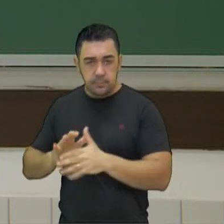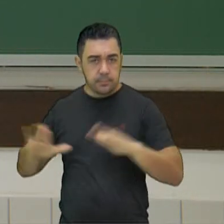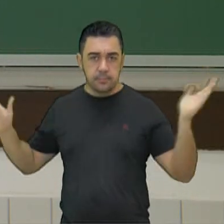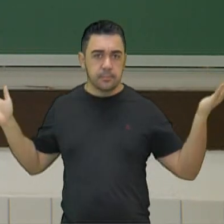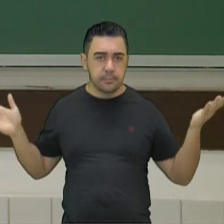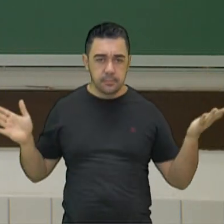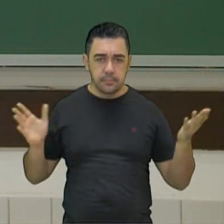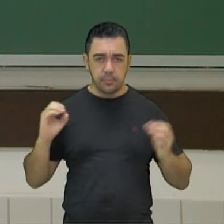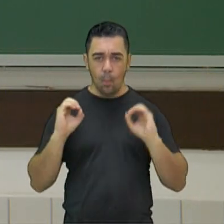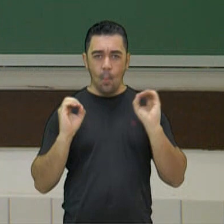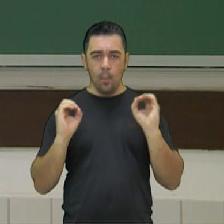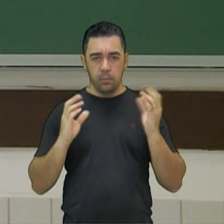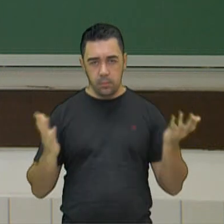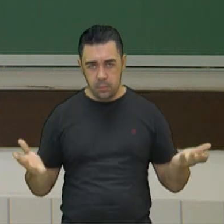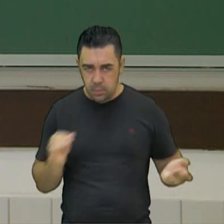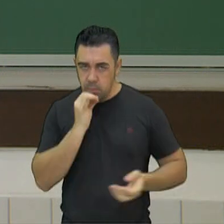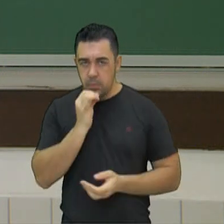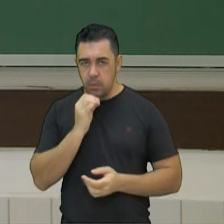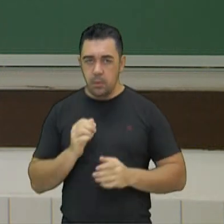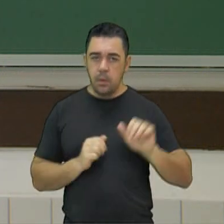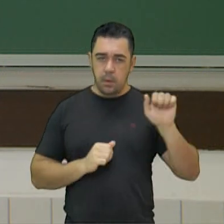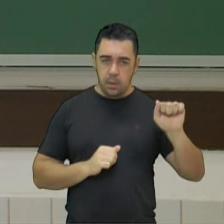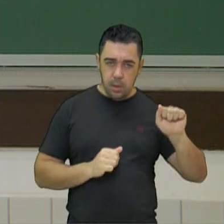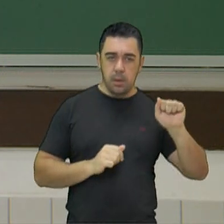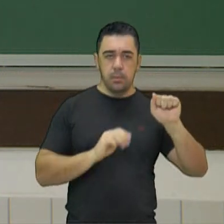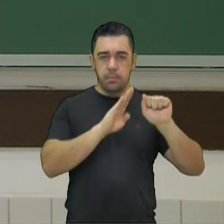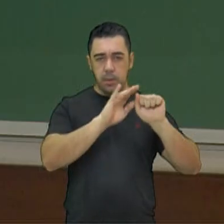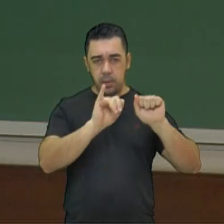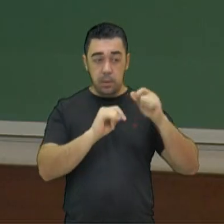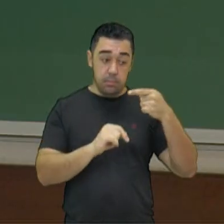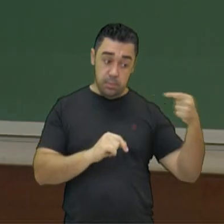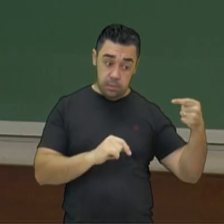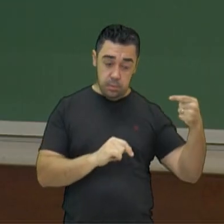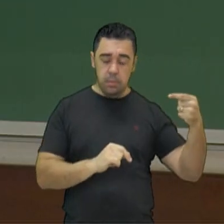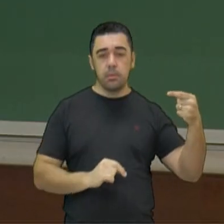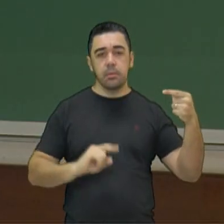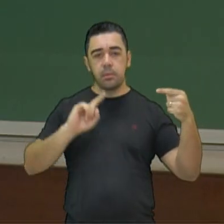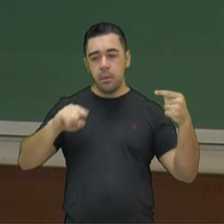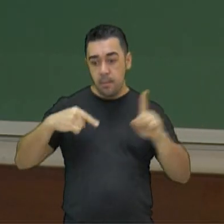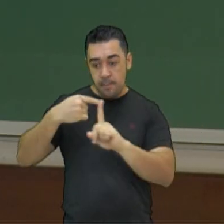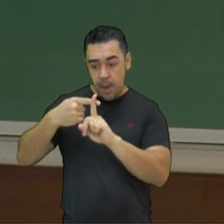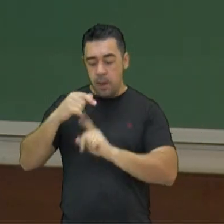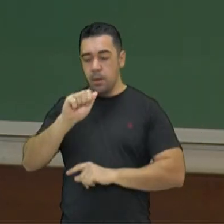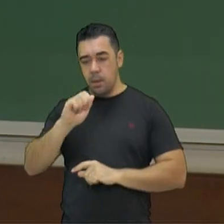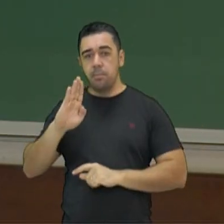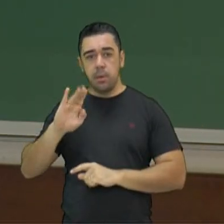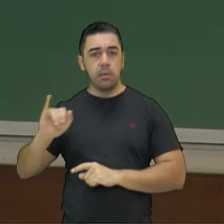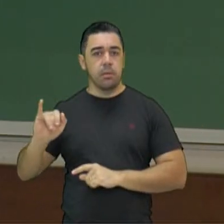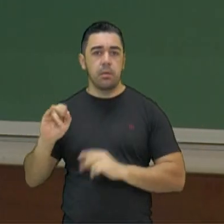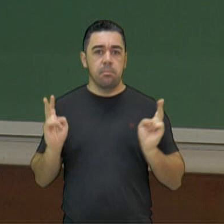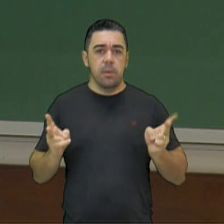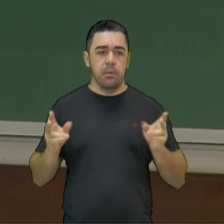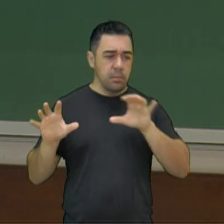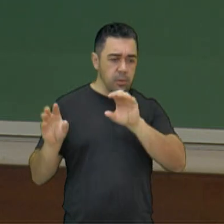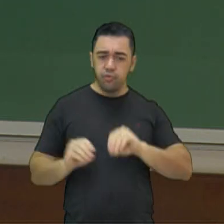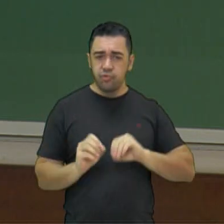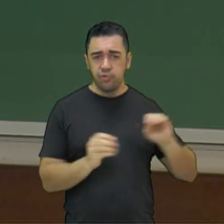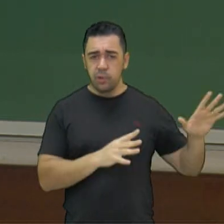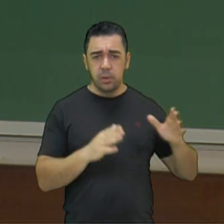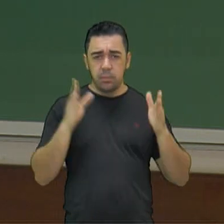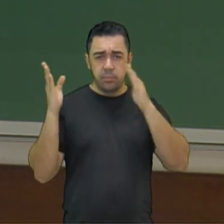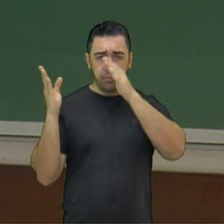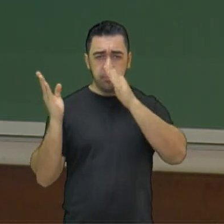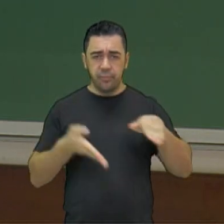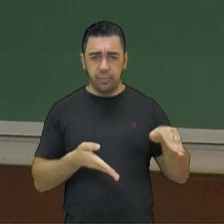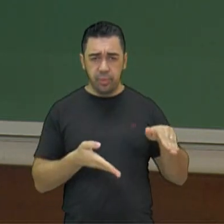nenhuma. Estou usando o exemplo da xícara porque aqui eu tenho um termo que é o quê? A mais BI, e vou tirar o mesmo termo, então eu não fico